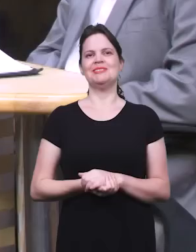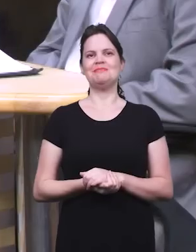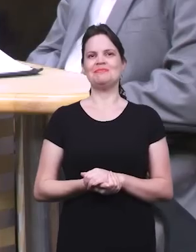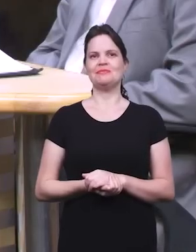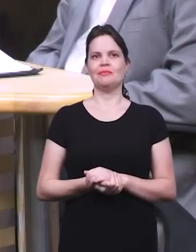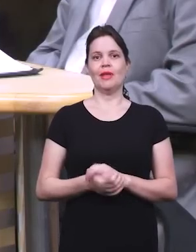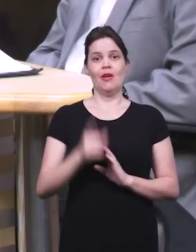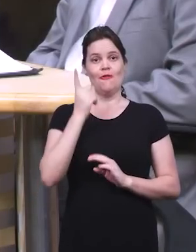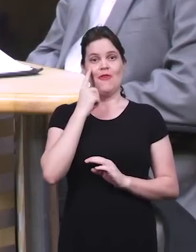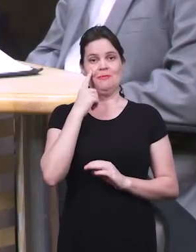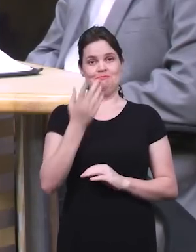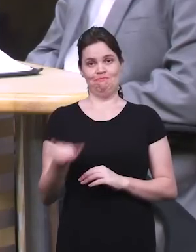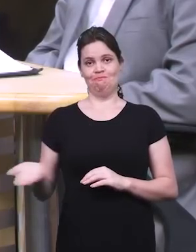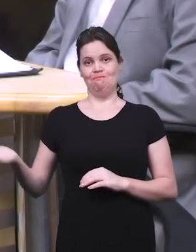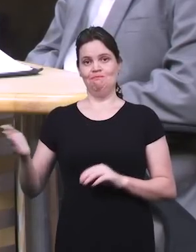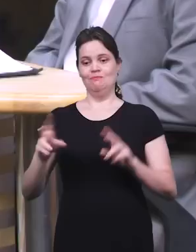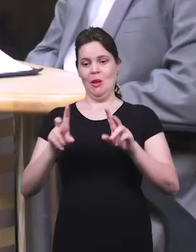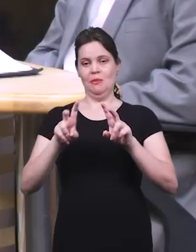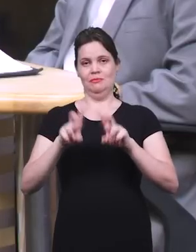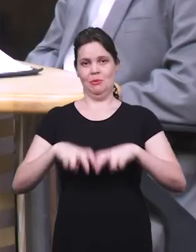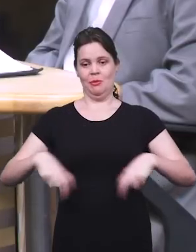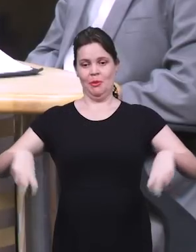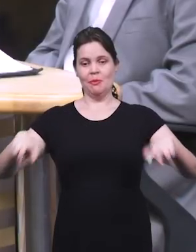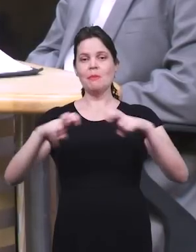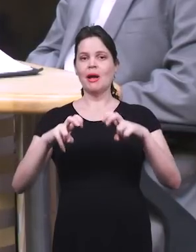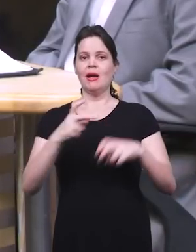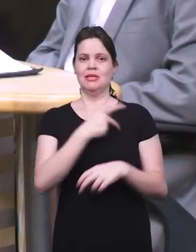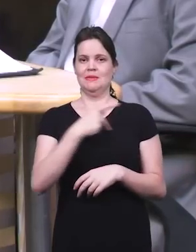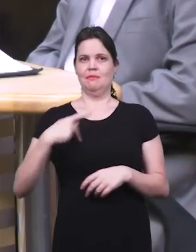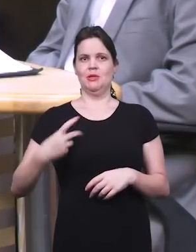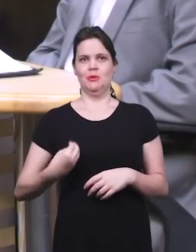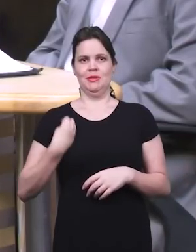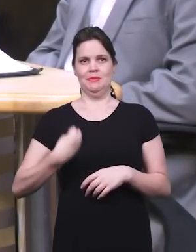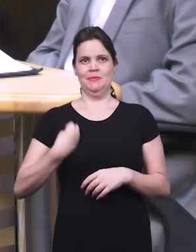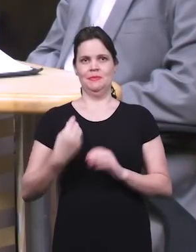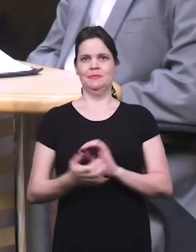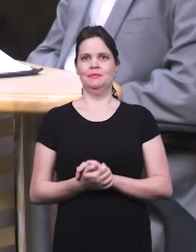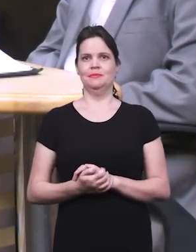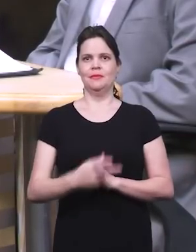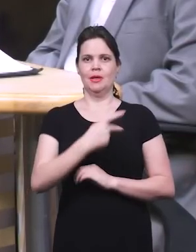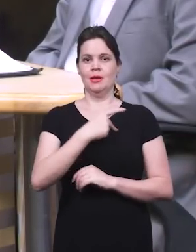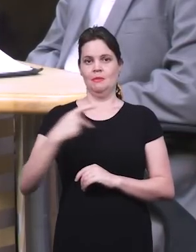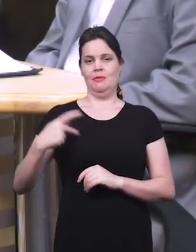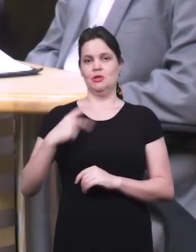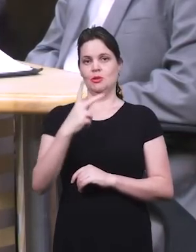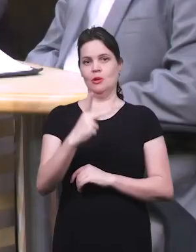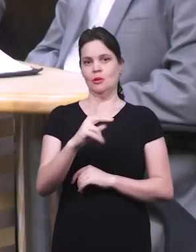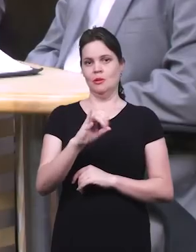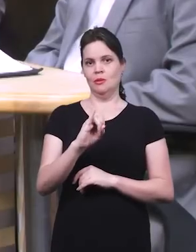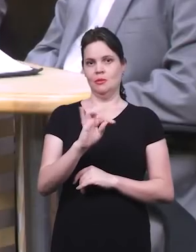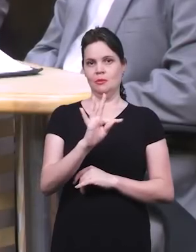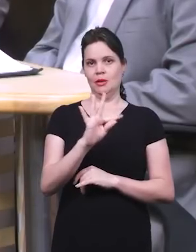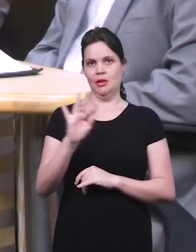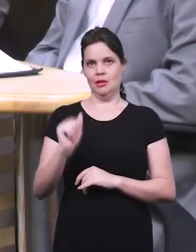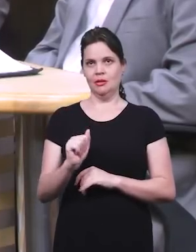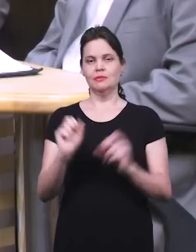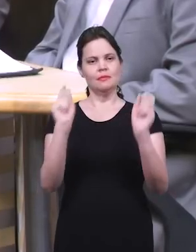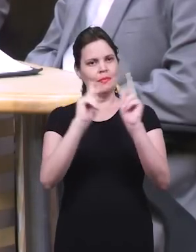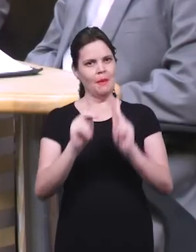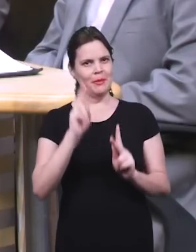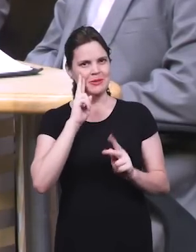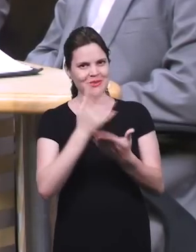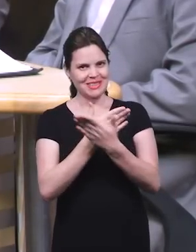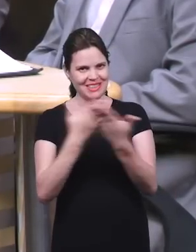Deus. E você vê aqui os pastores que estamos presentes hoje a essa edição do programa Família, Projeto de Deus. Pastor Luiz Fernando Pita, paz do Senhor. Paz do